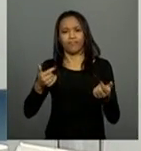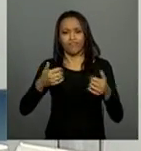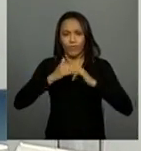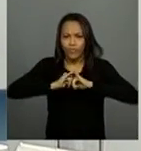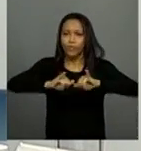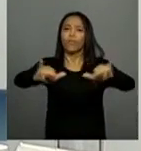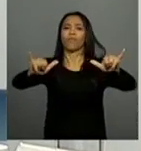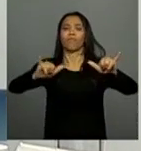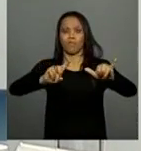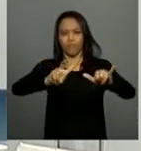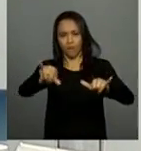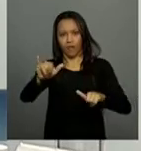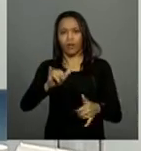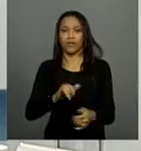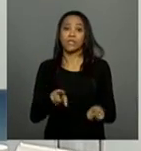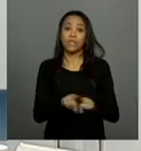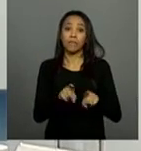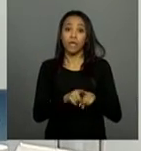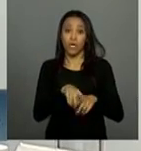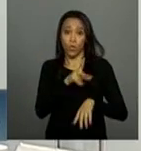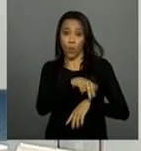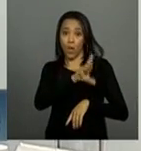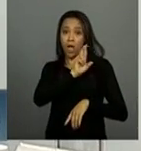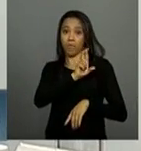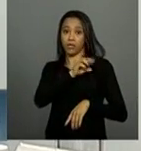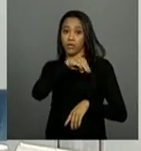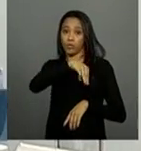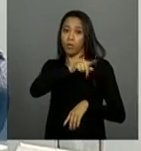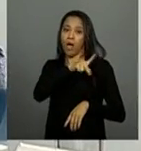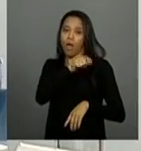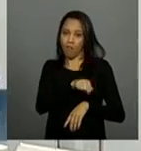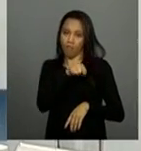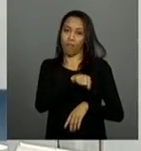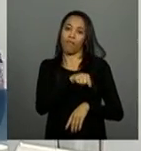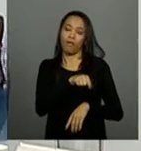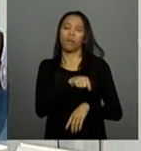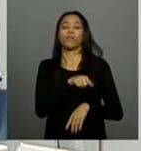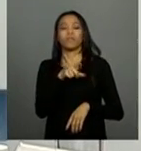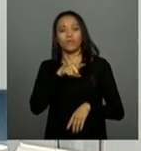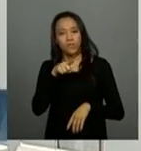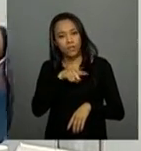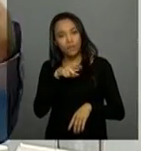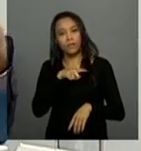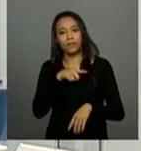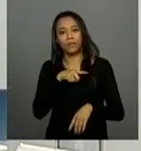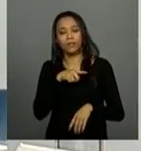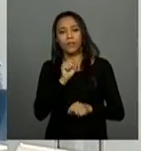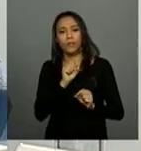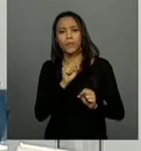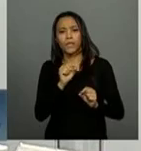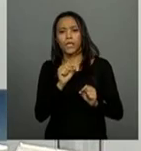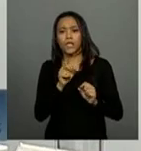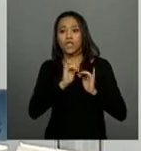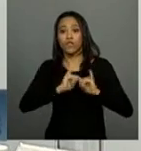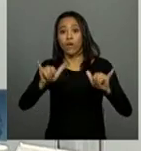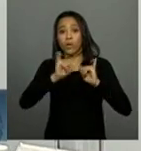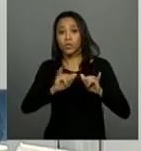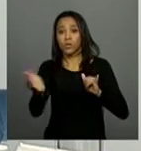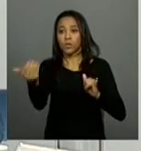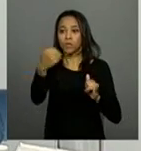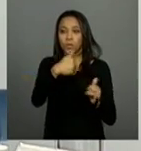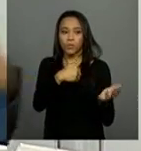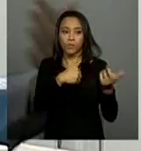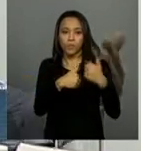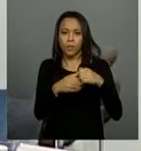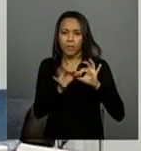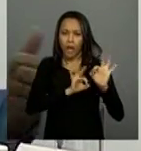O representante do mapa mostrou que há investimentos e buscando, na realidade, você convergir com um novo patamar de agricultura